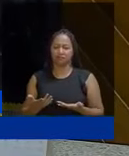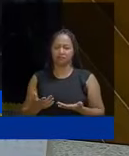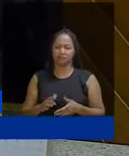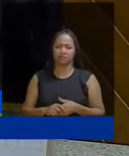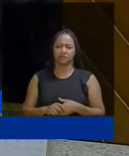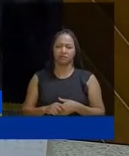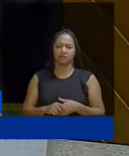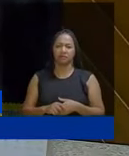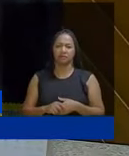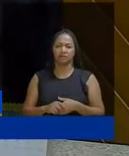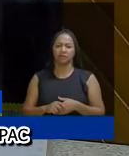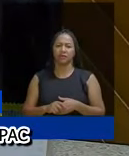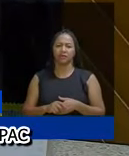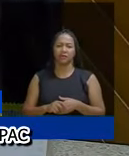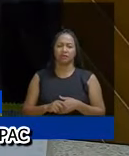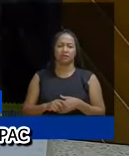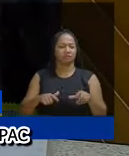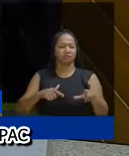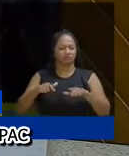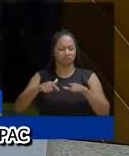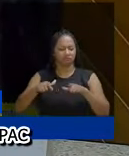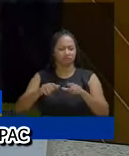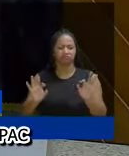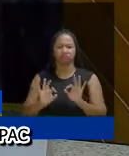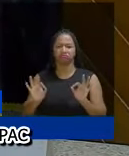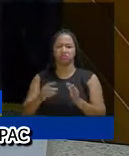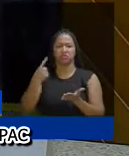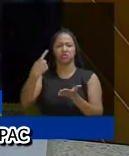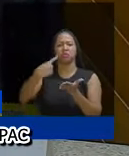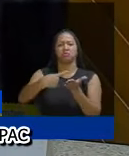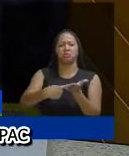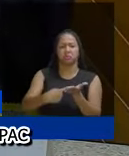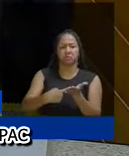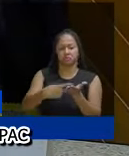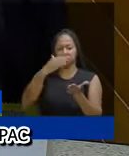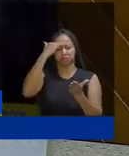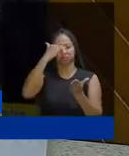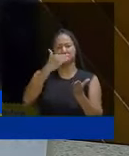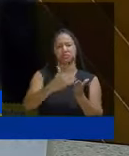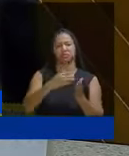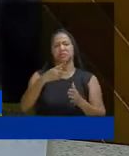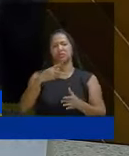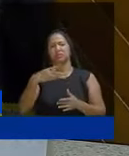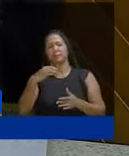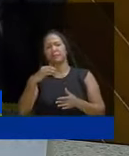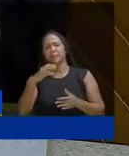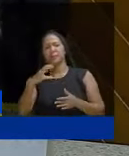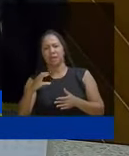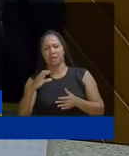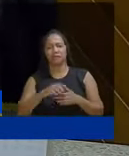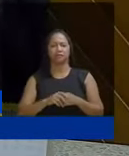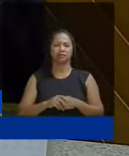seria inexecução parcial do objeto previsto no termo de compromisso TC-PAC